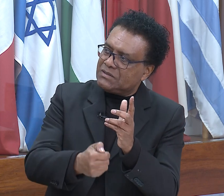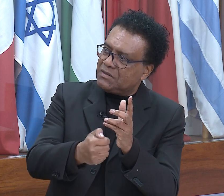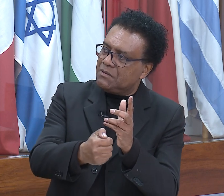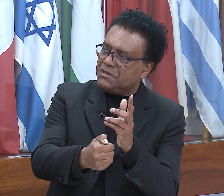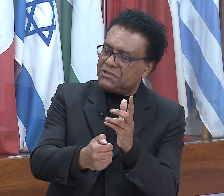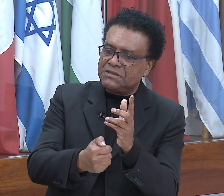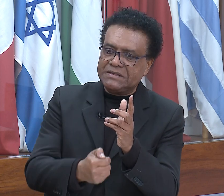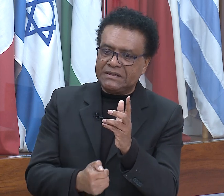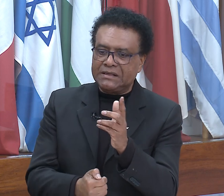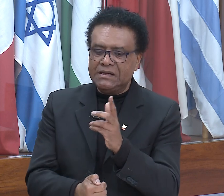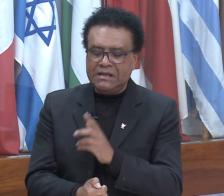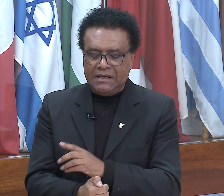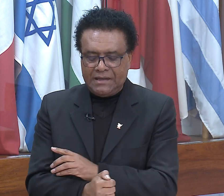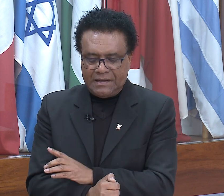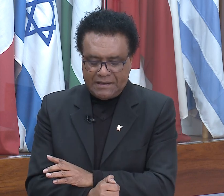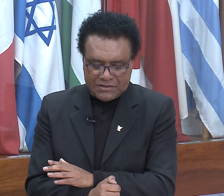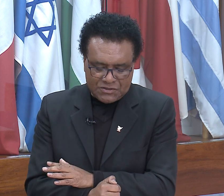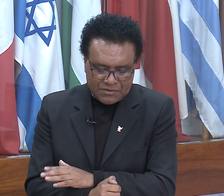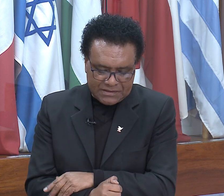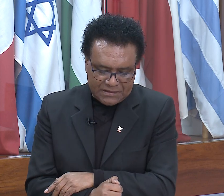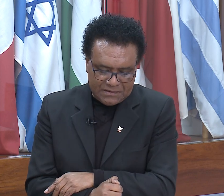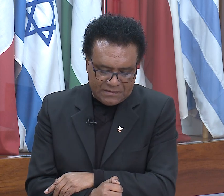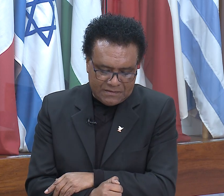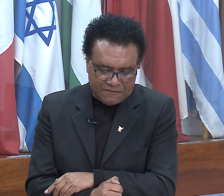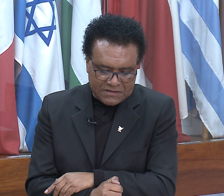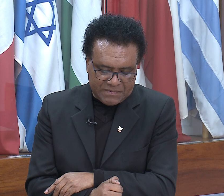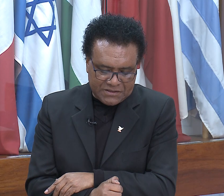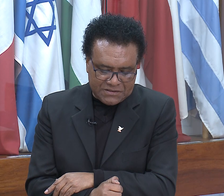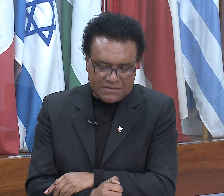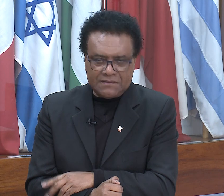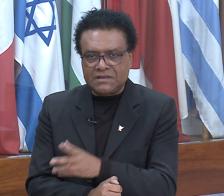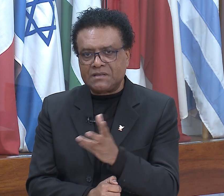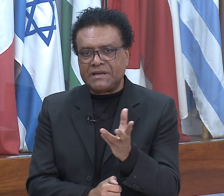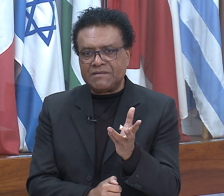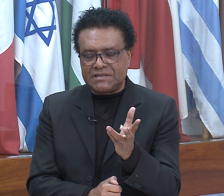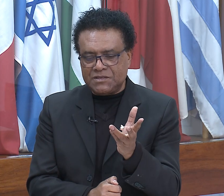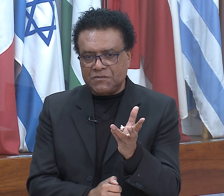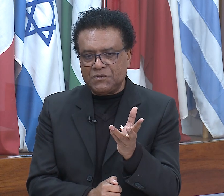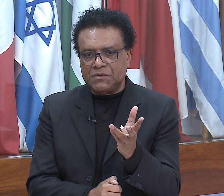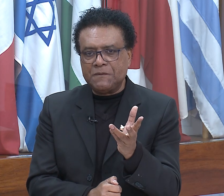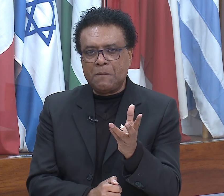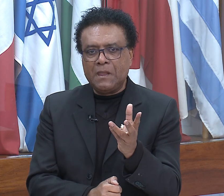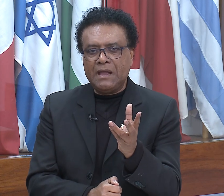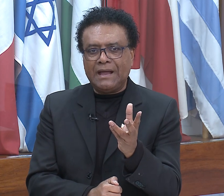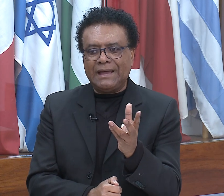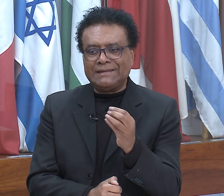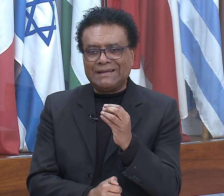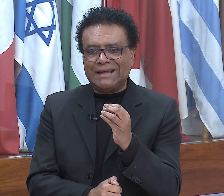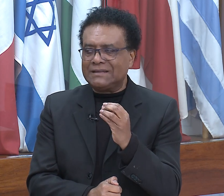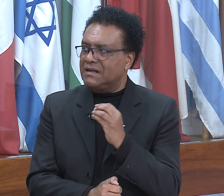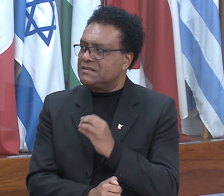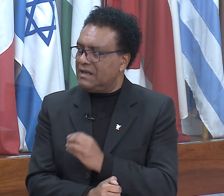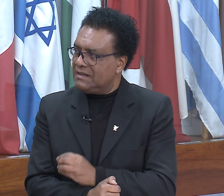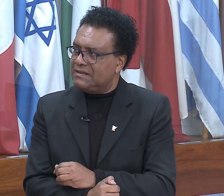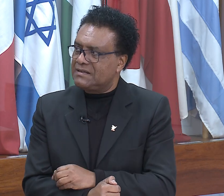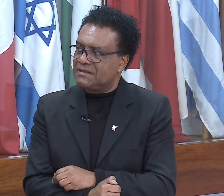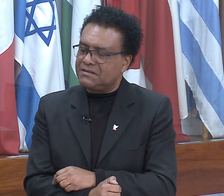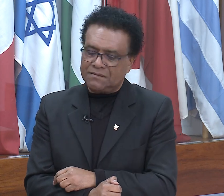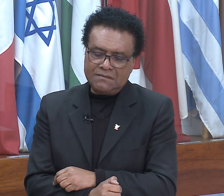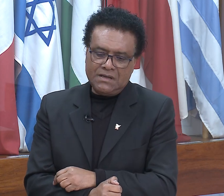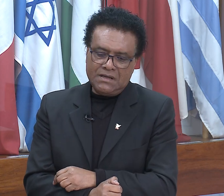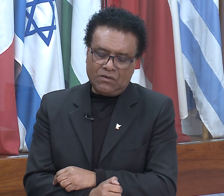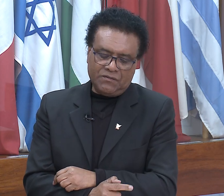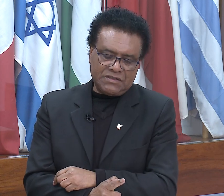aquele espaço que almeja a gente nota que infelizmente em Santa Maria é uma cidade muito ainda atrasada